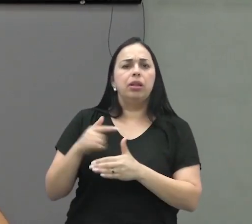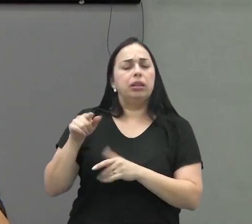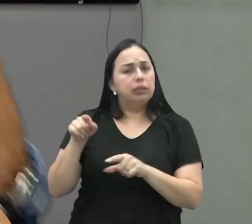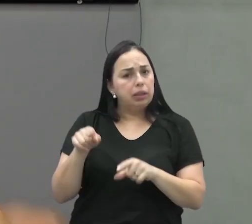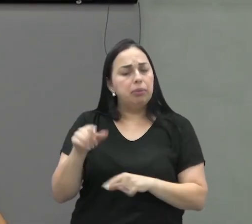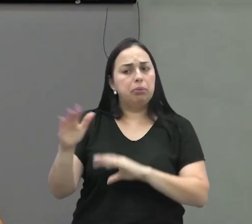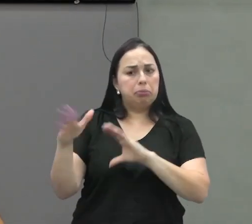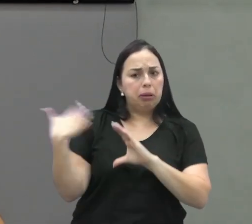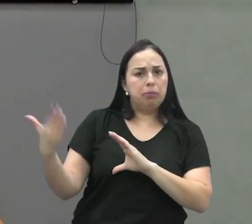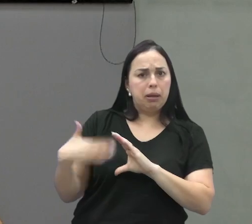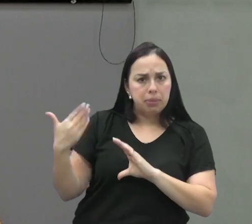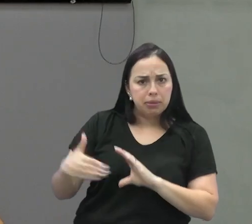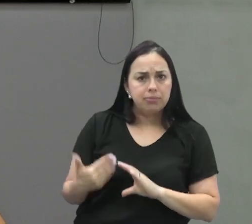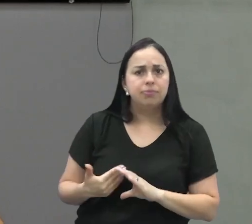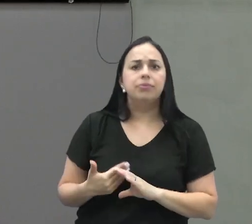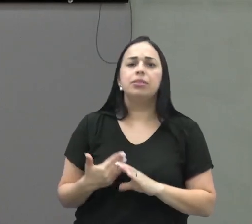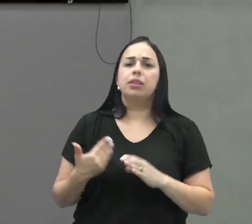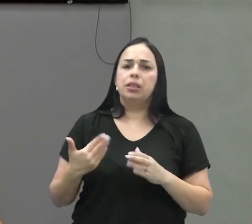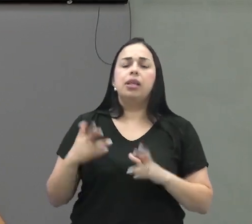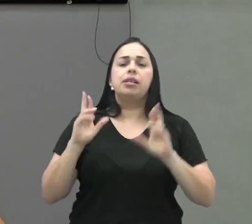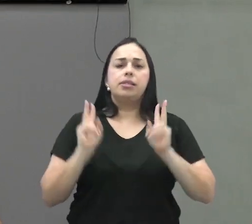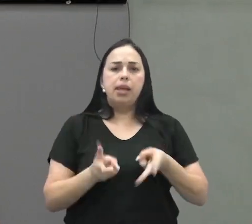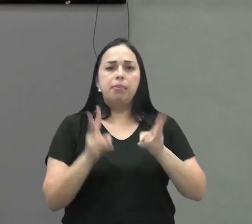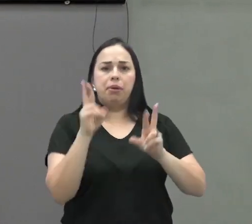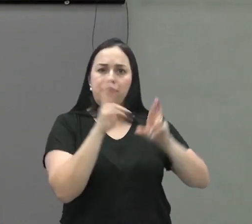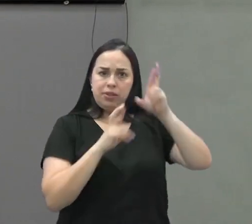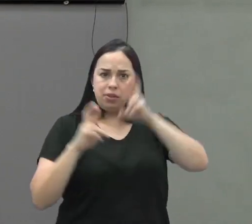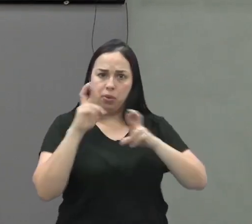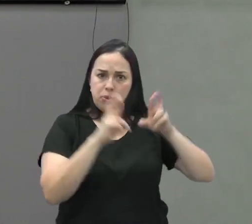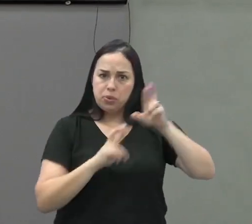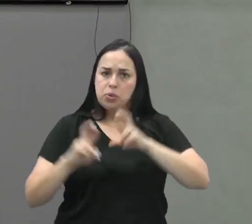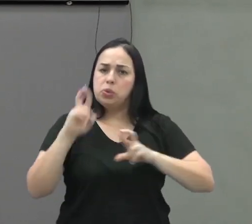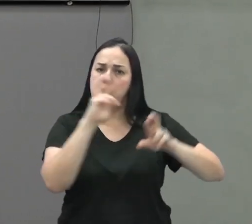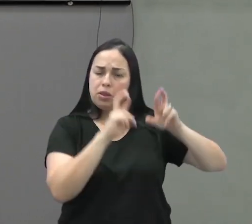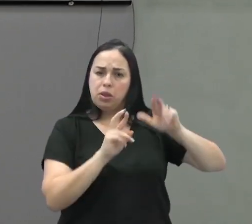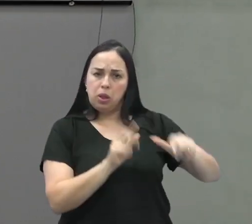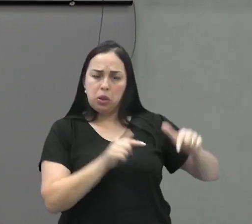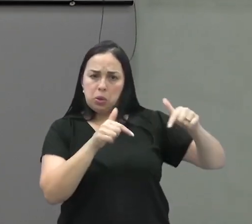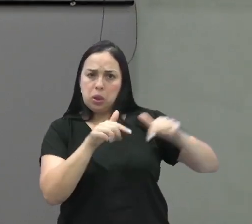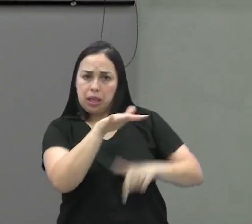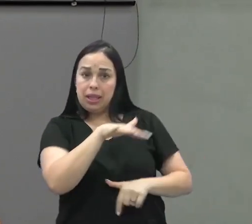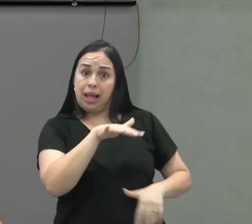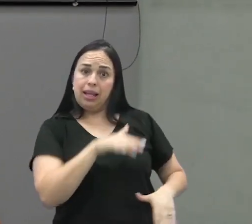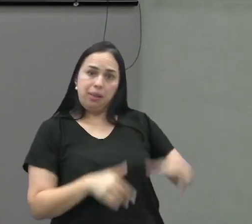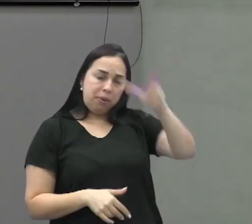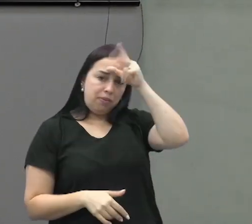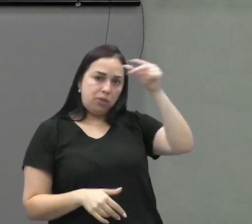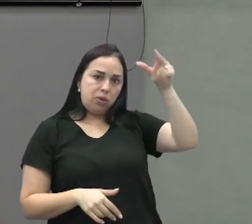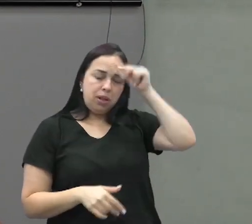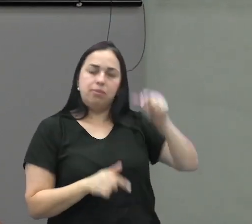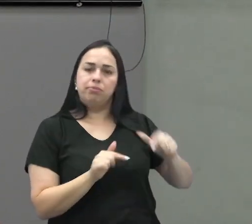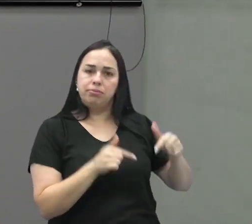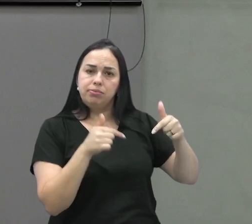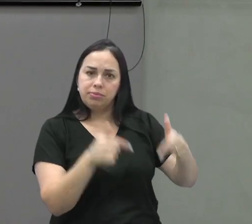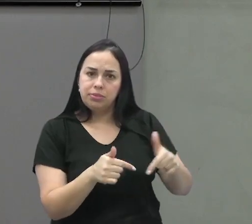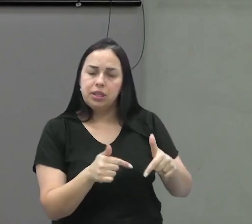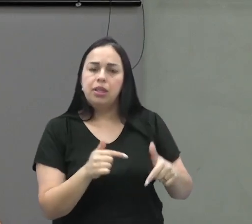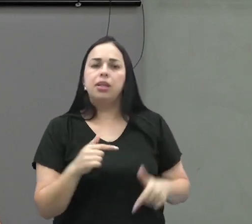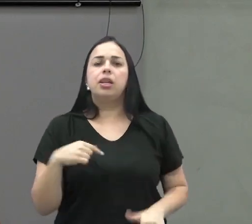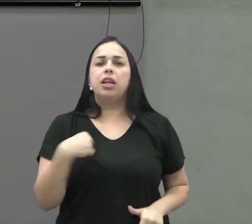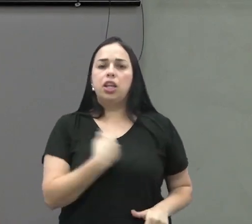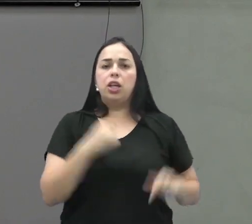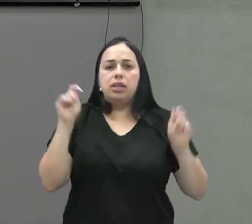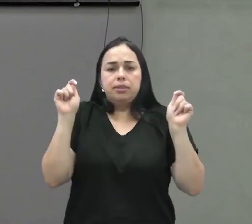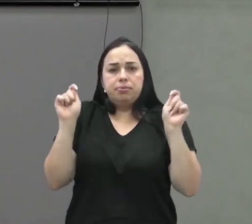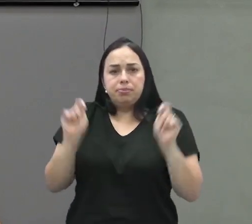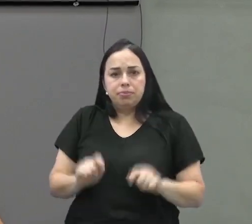chegam até o nosso gabinete, né, fiscalizando, como eu já disse, as ações do executivo, do Executivo, para que a